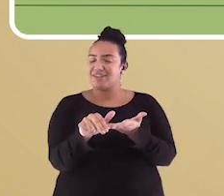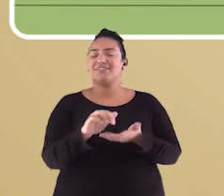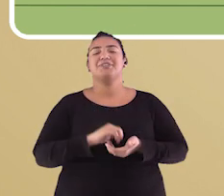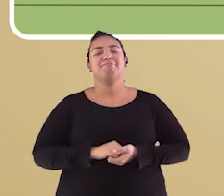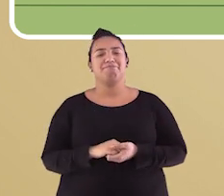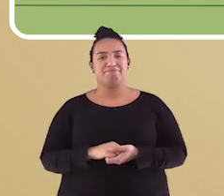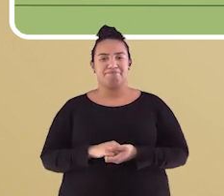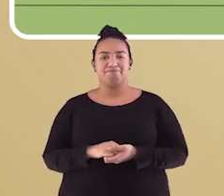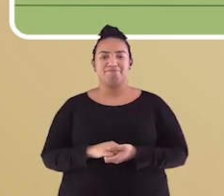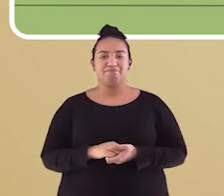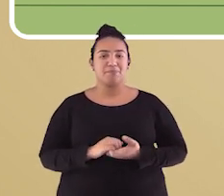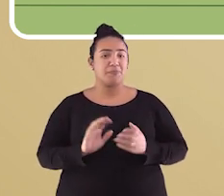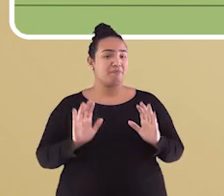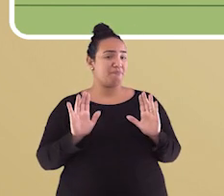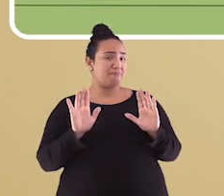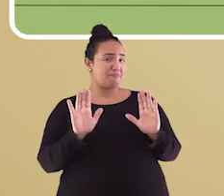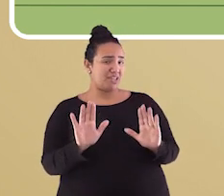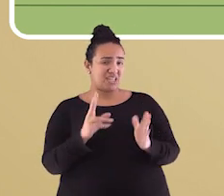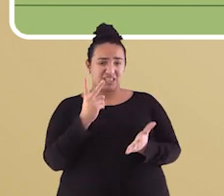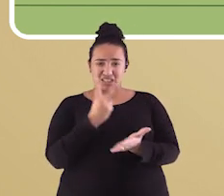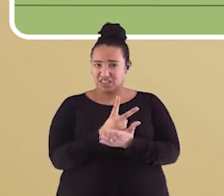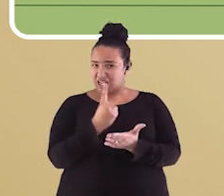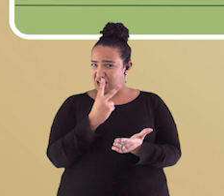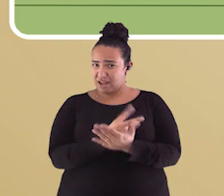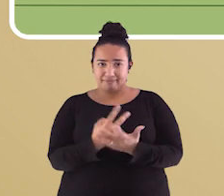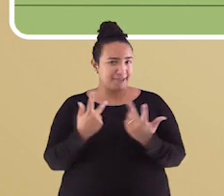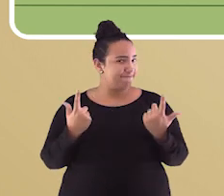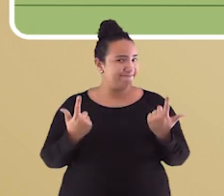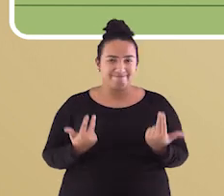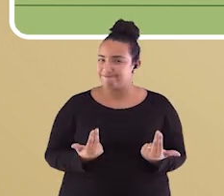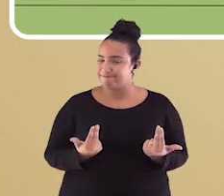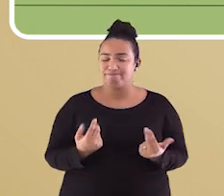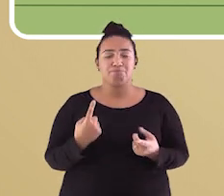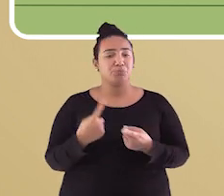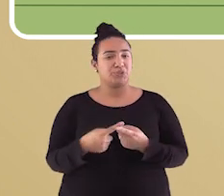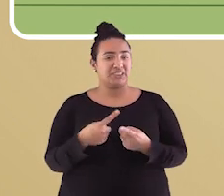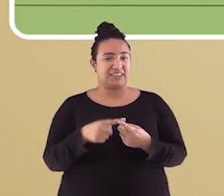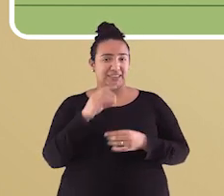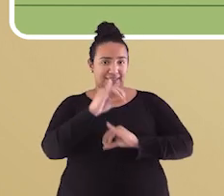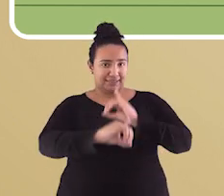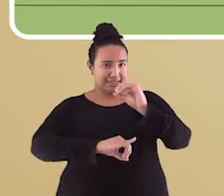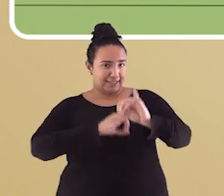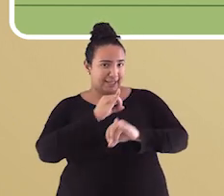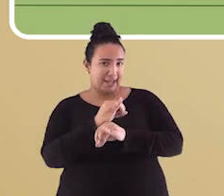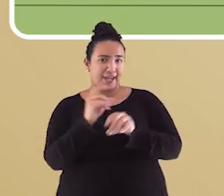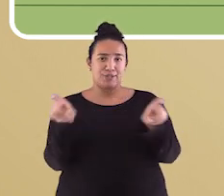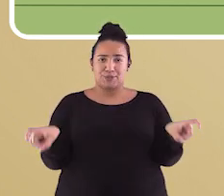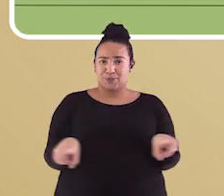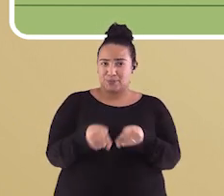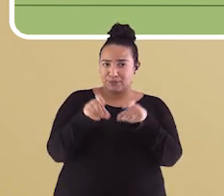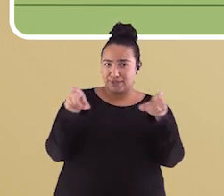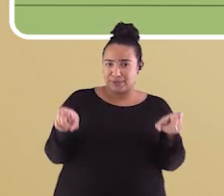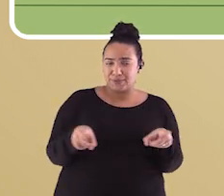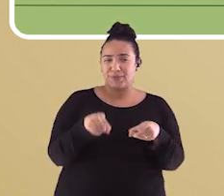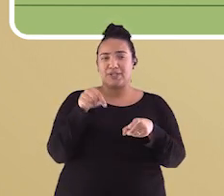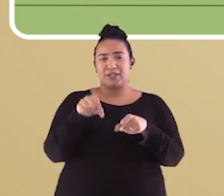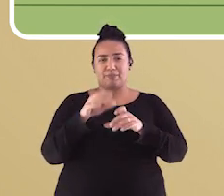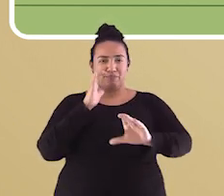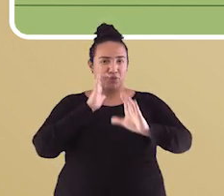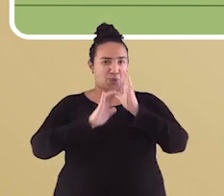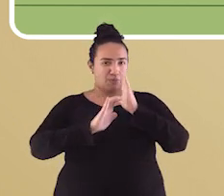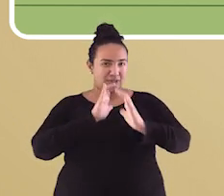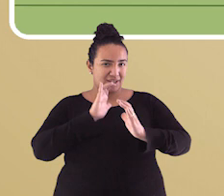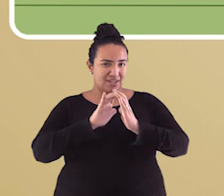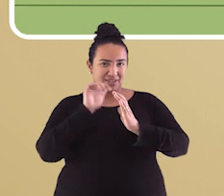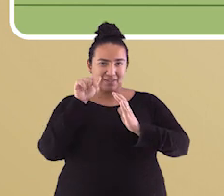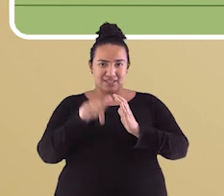globalizada. Mas nem sempre foi assim, pois a internet, os computadores e meios de comunicação remoto